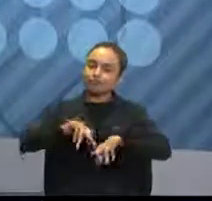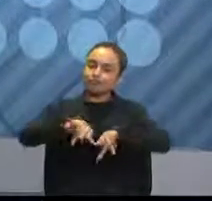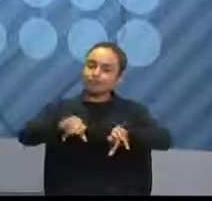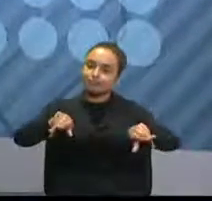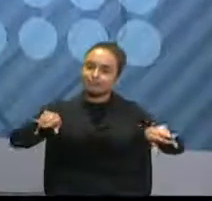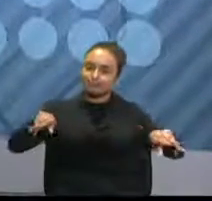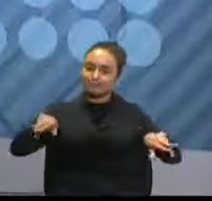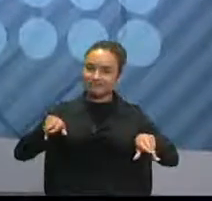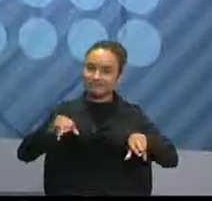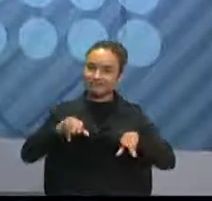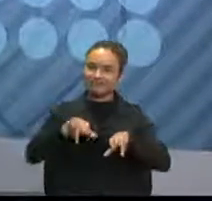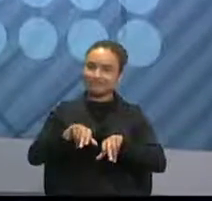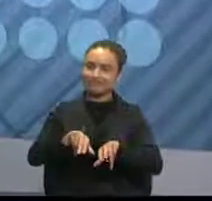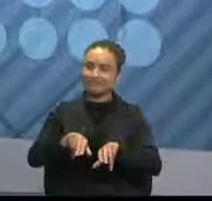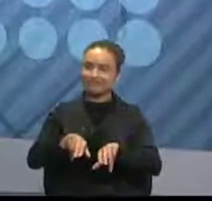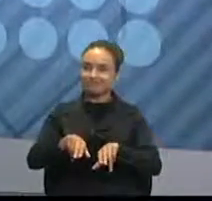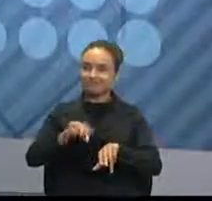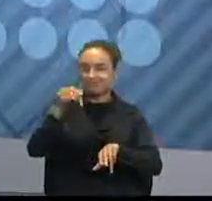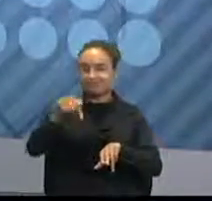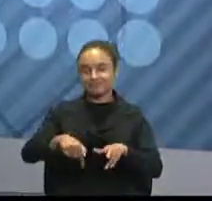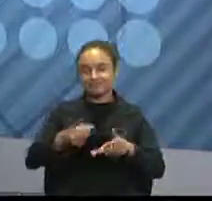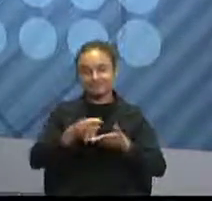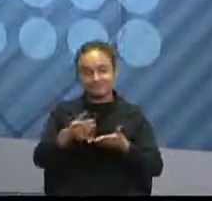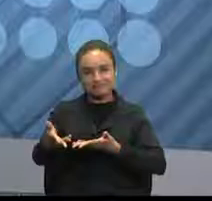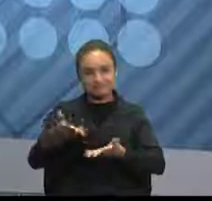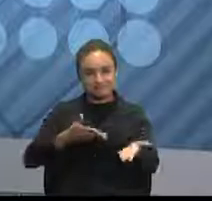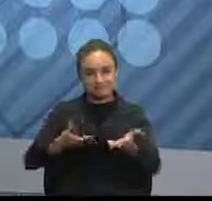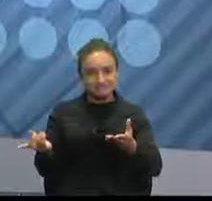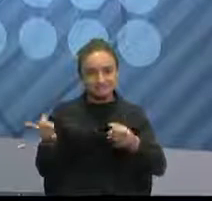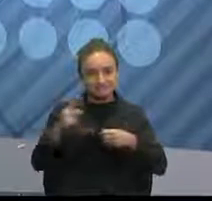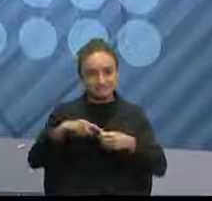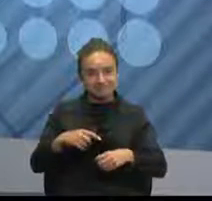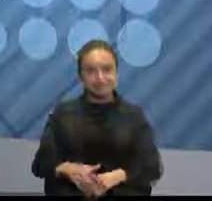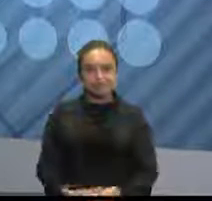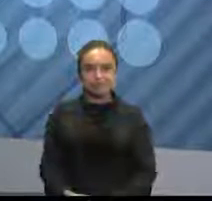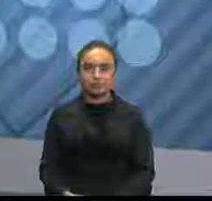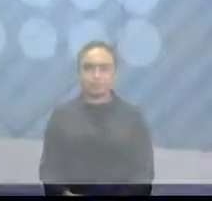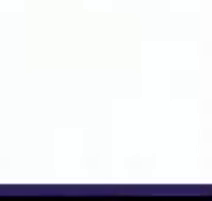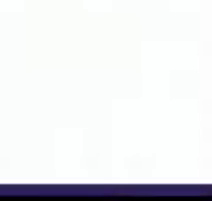resolução das suas dúvidas ficam à sua disposição daqui a pouco estou de volta